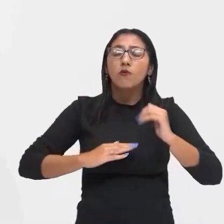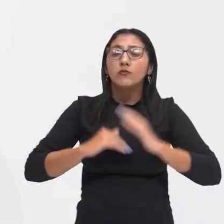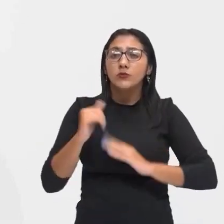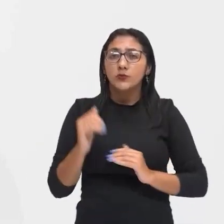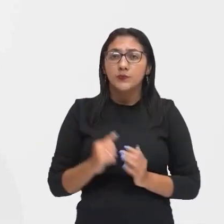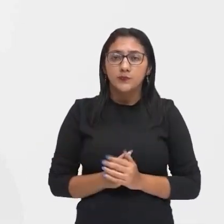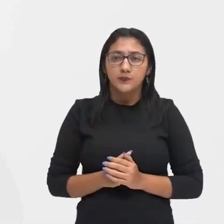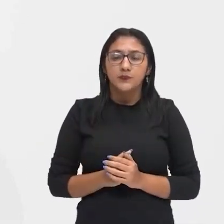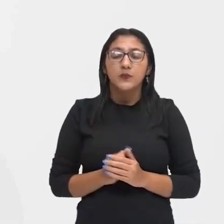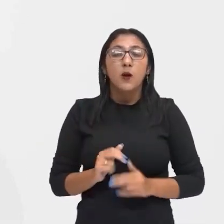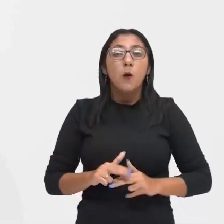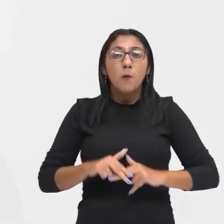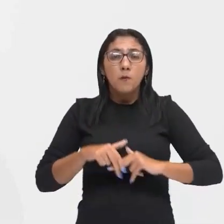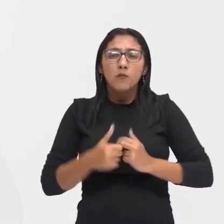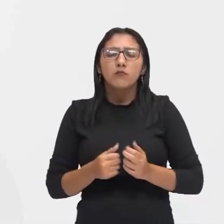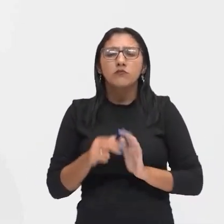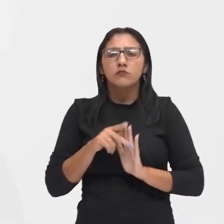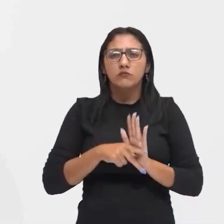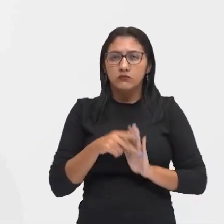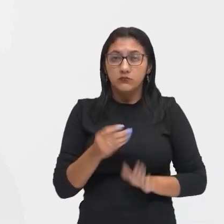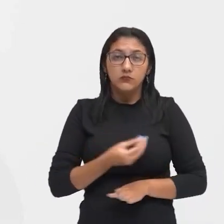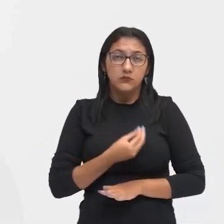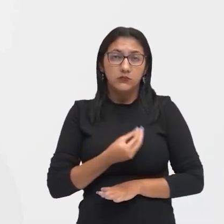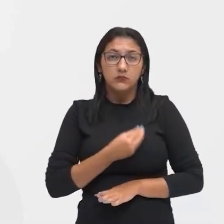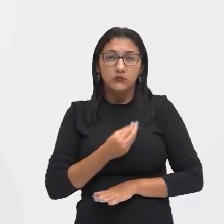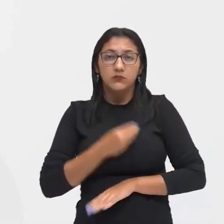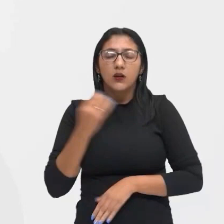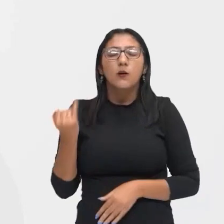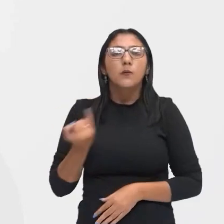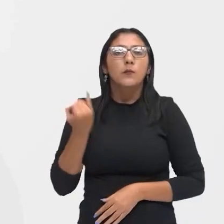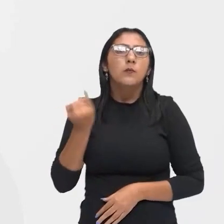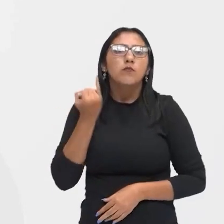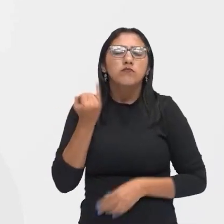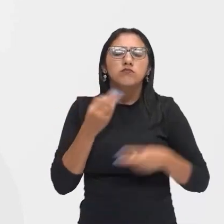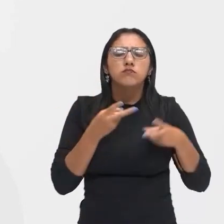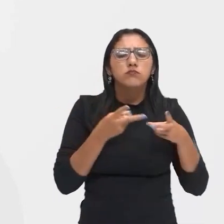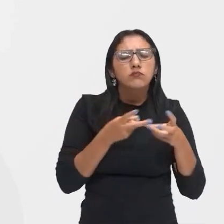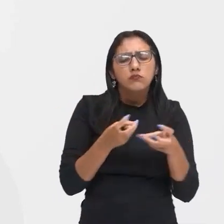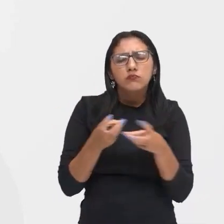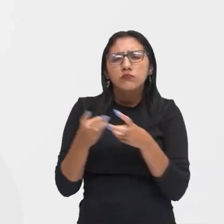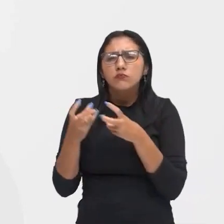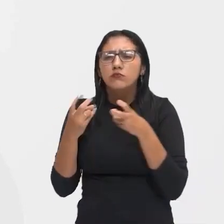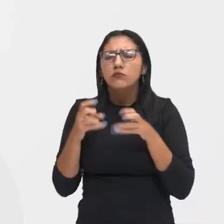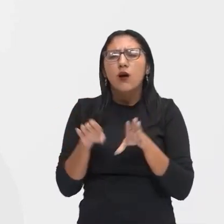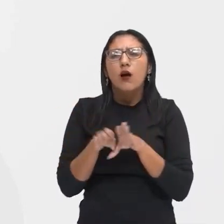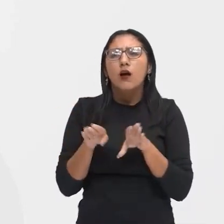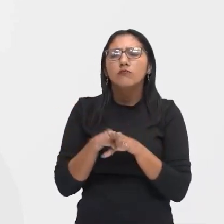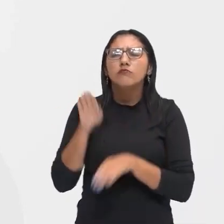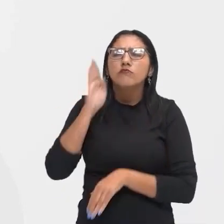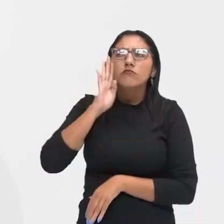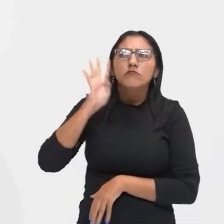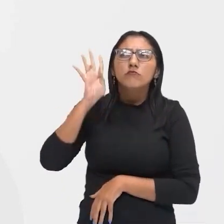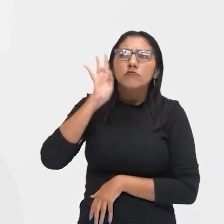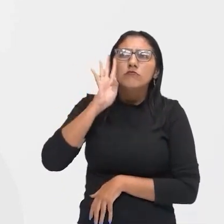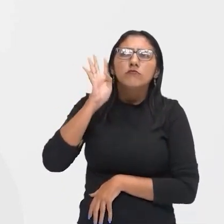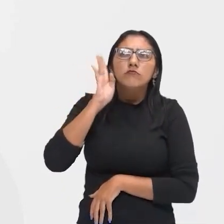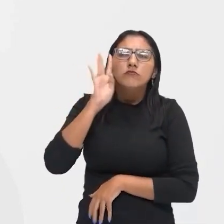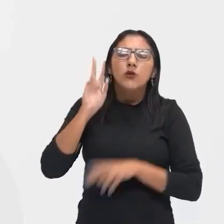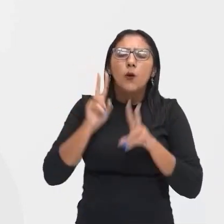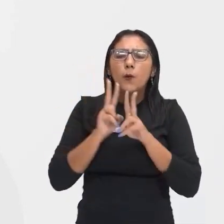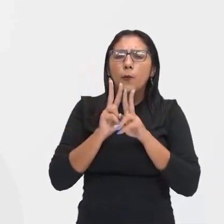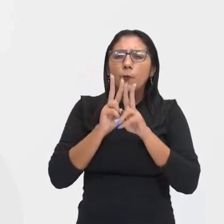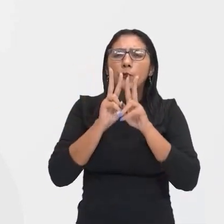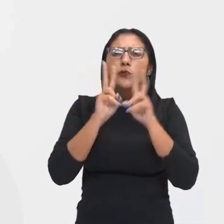importante para o projeto de vida abordar a percepção e a reflexão sobre